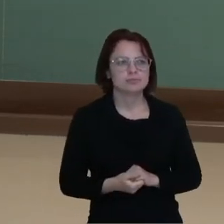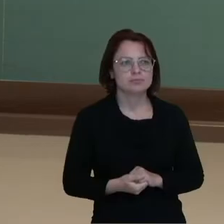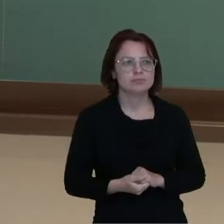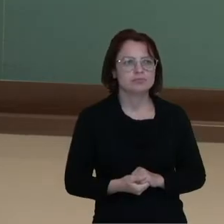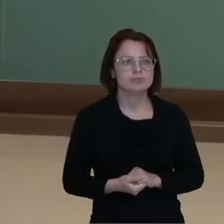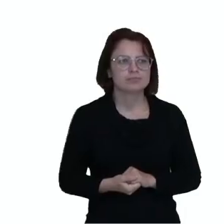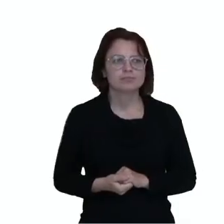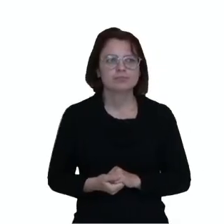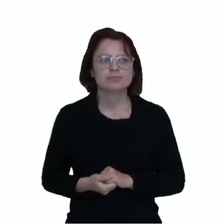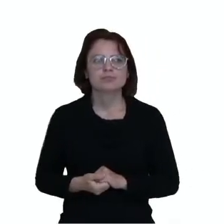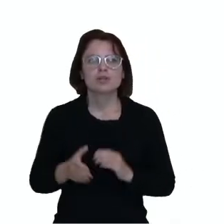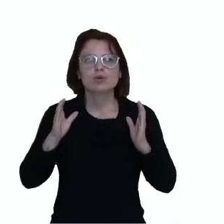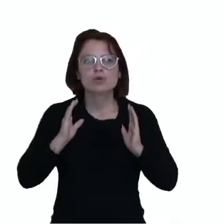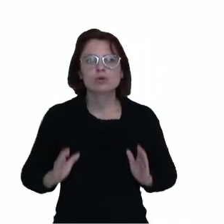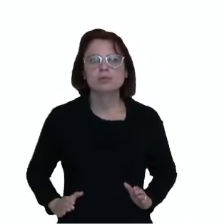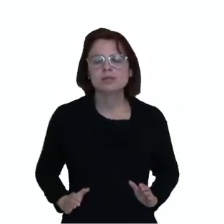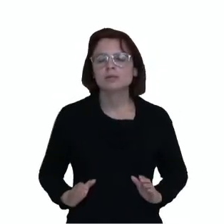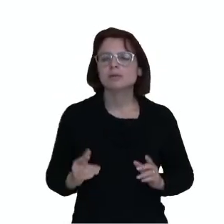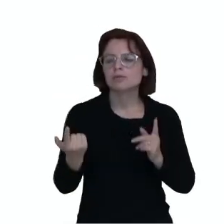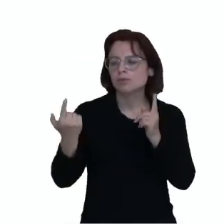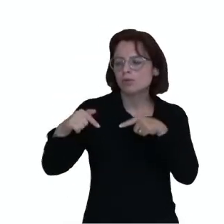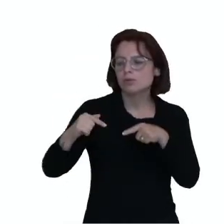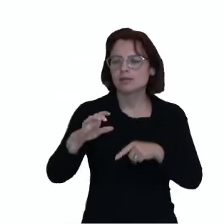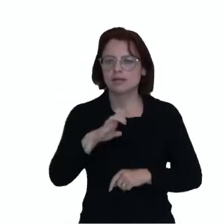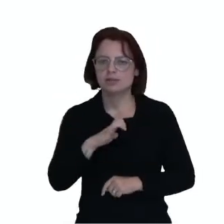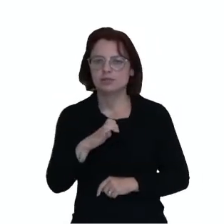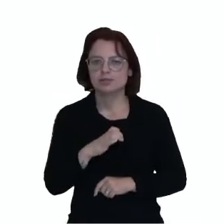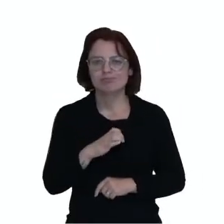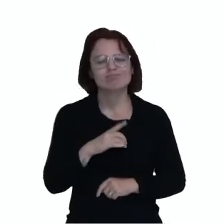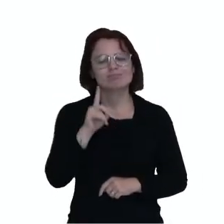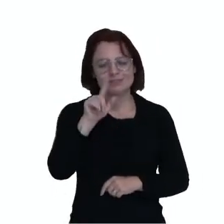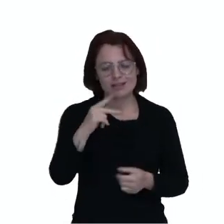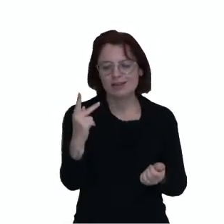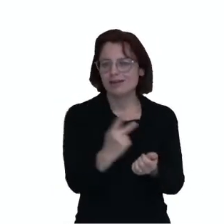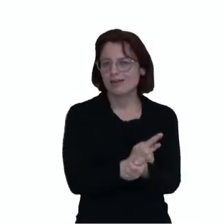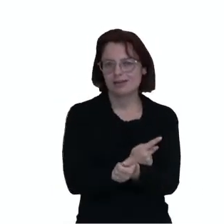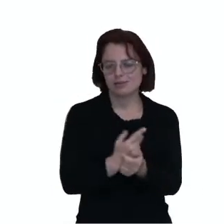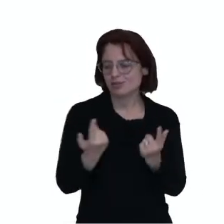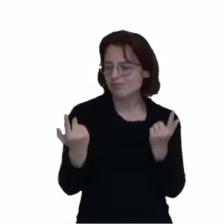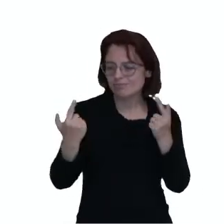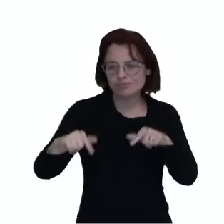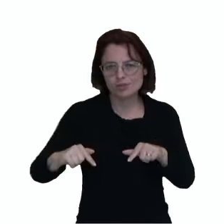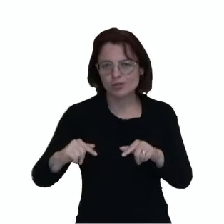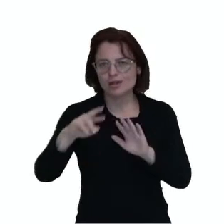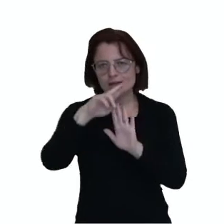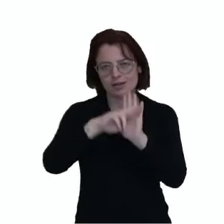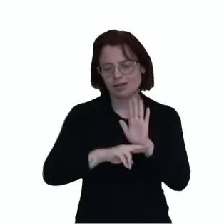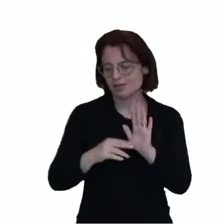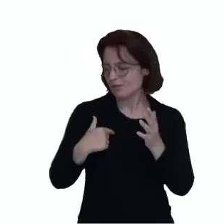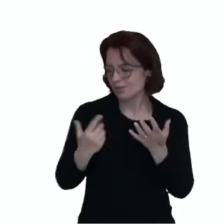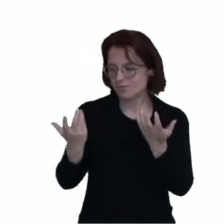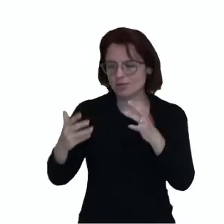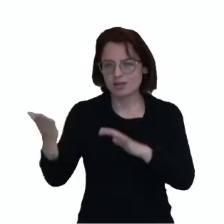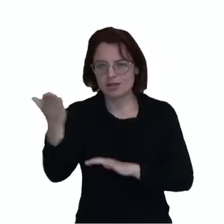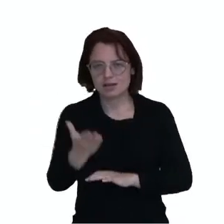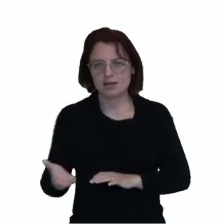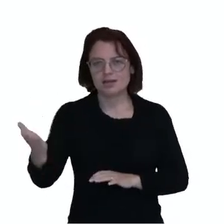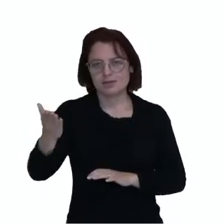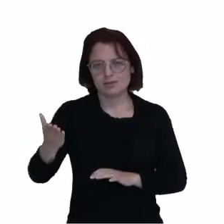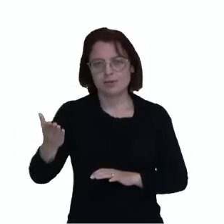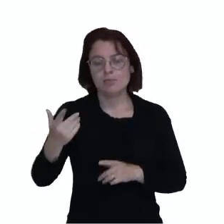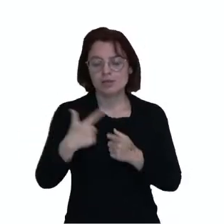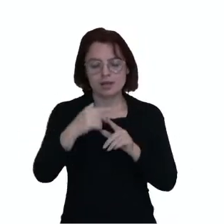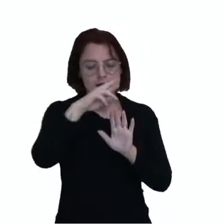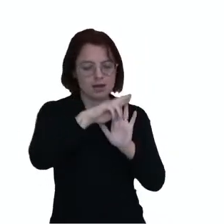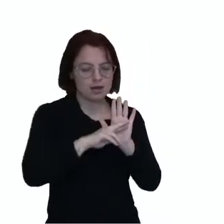Bom, o que é um comportamento antiético? Que transgride, que se opõe à ética, contrário aos valores que regem uma